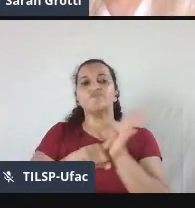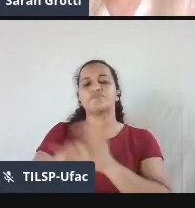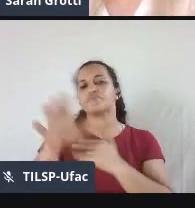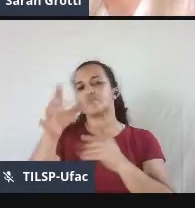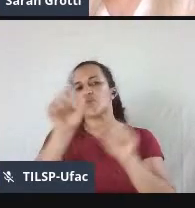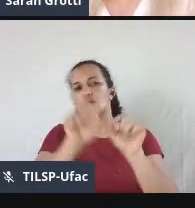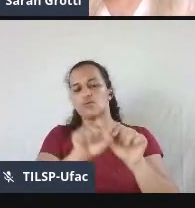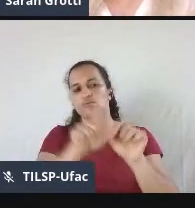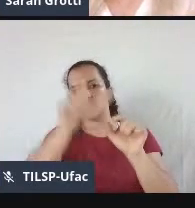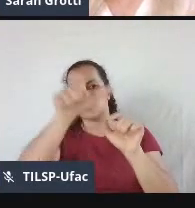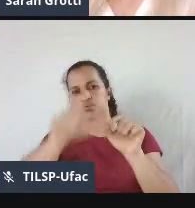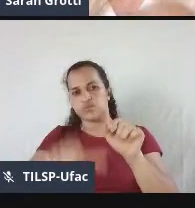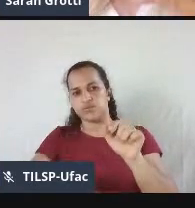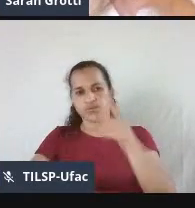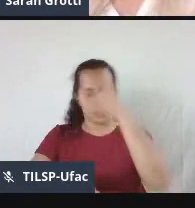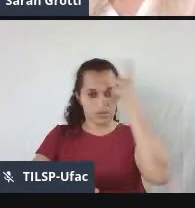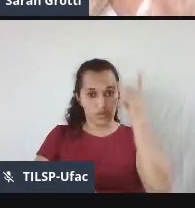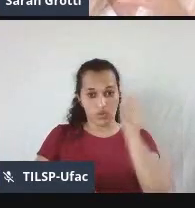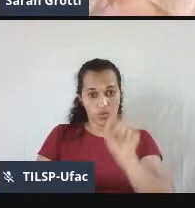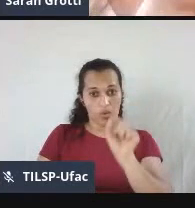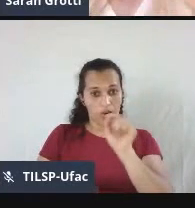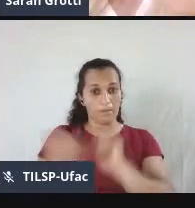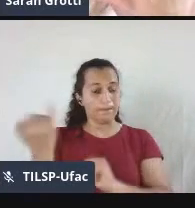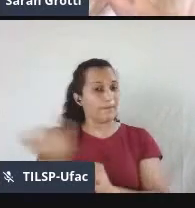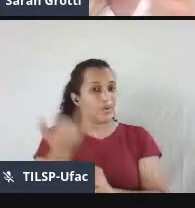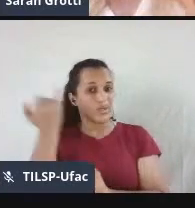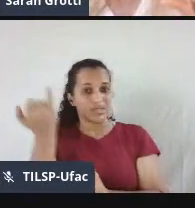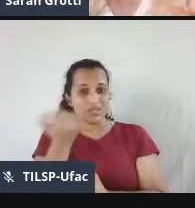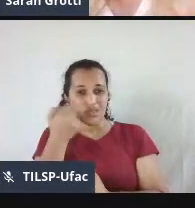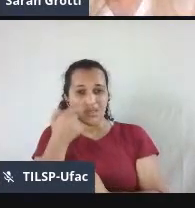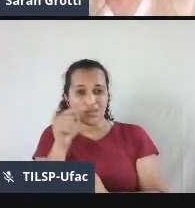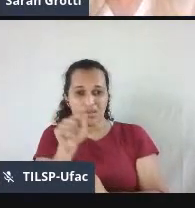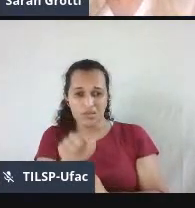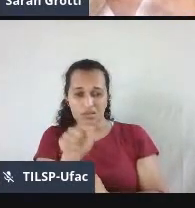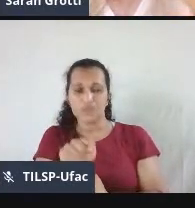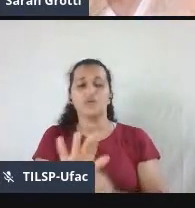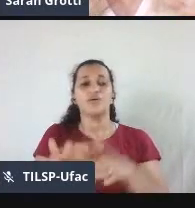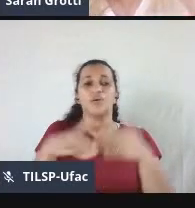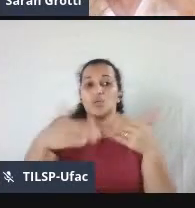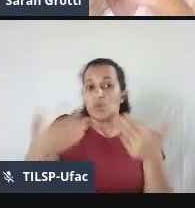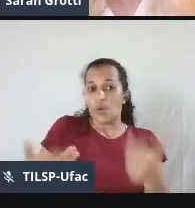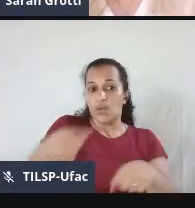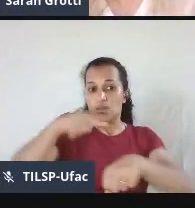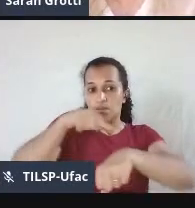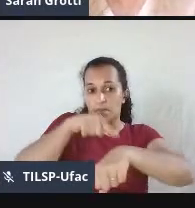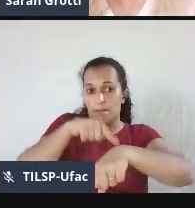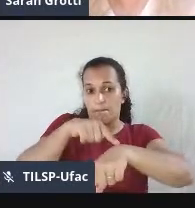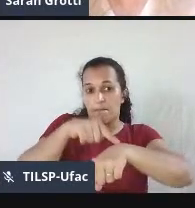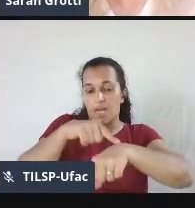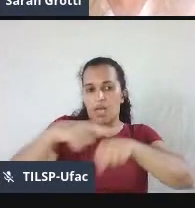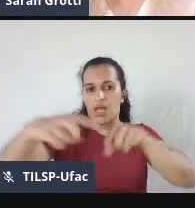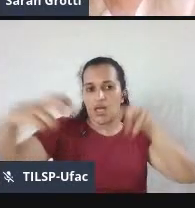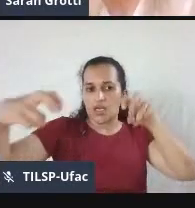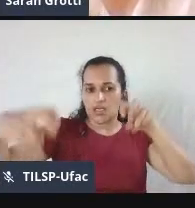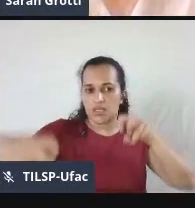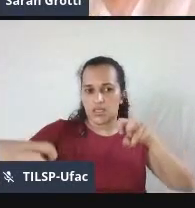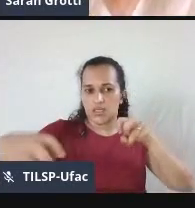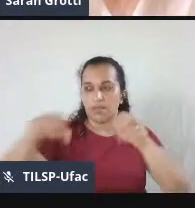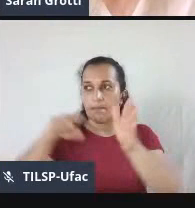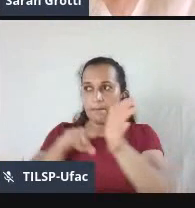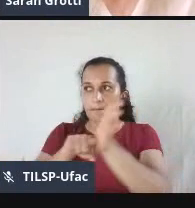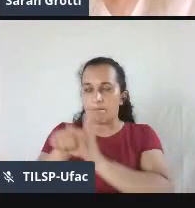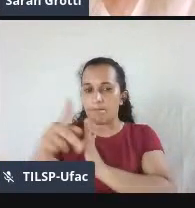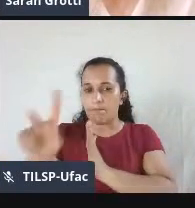intervenções nutricionais adequadas. No ato ali de marcar a consulta, eu já pergunto se tem exames bioquímicos recentes,